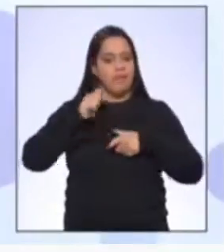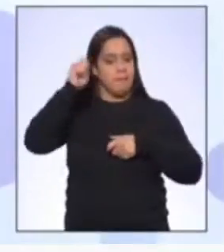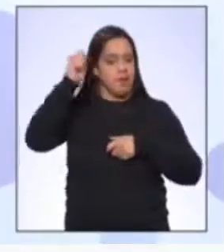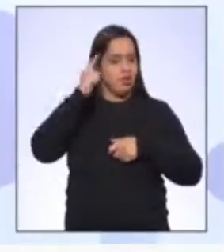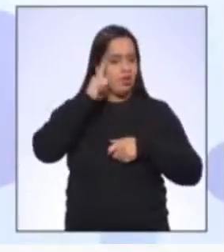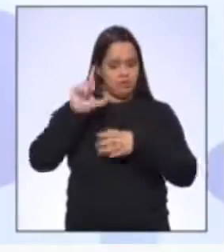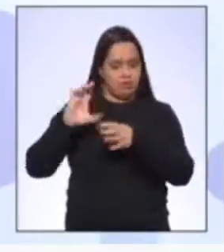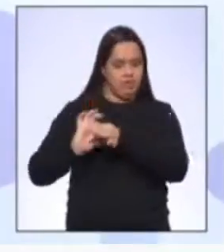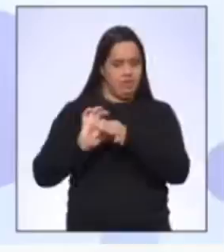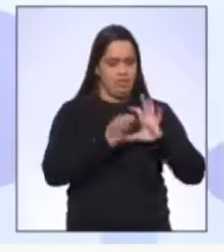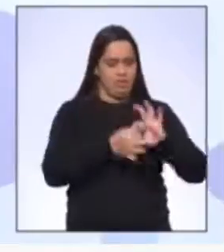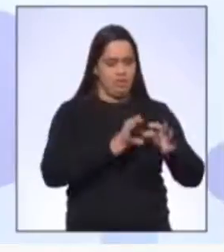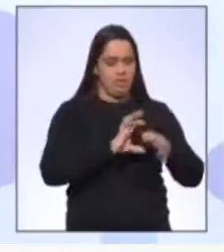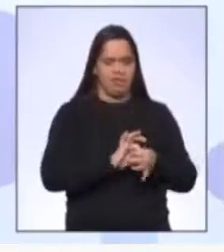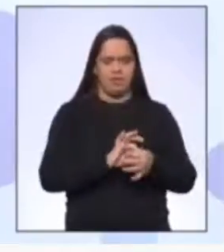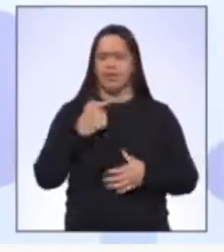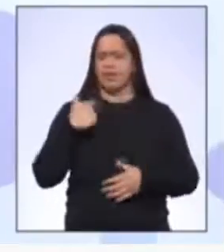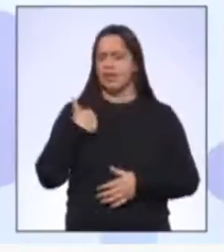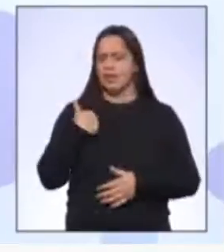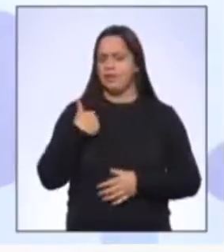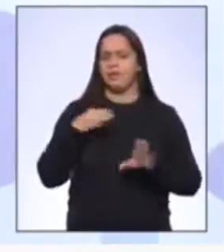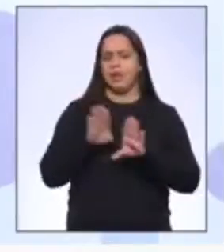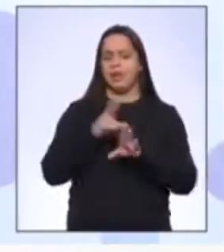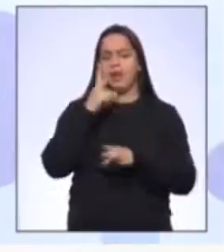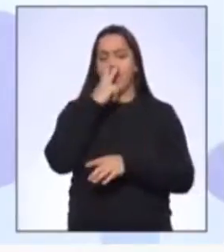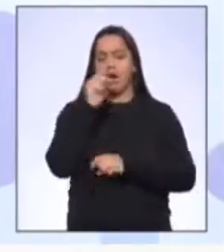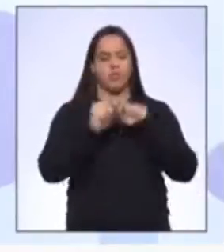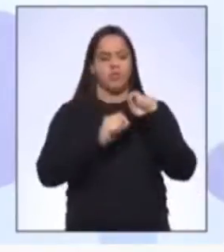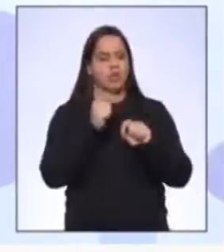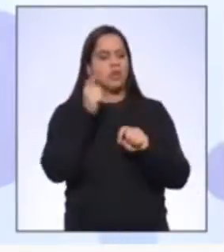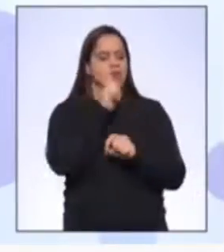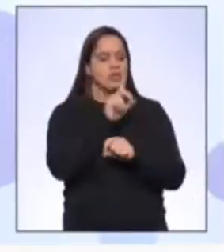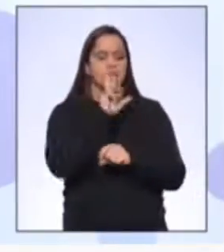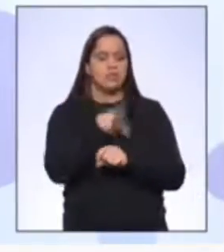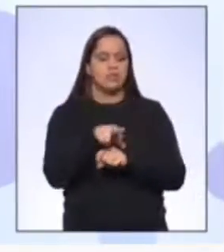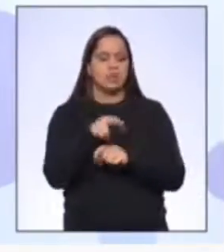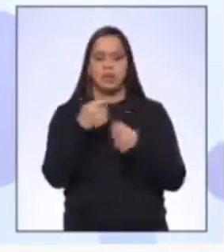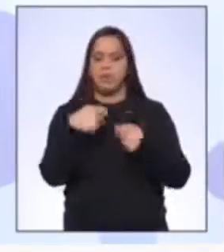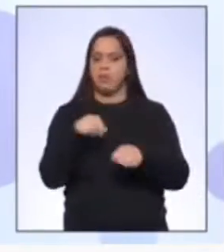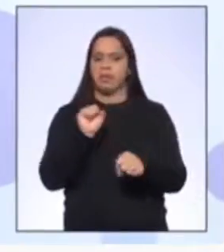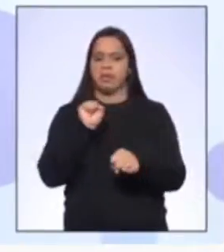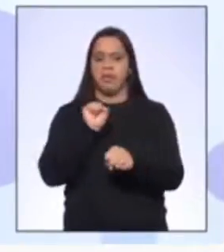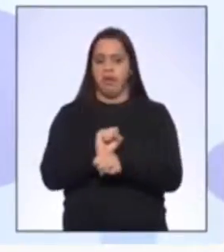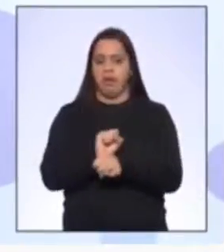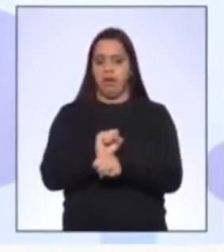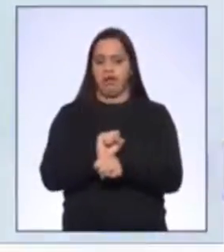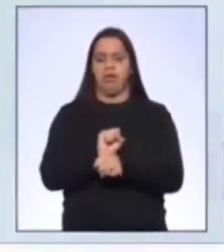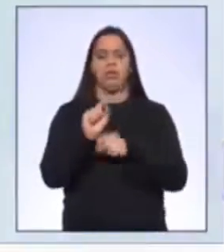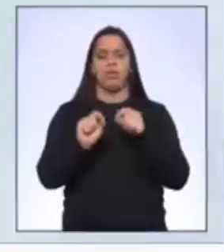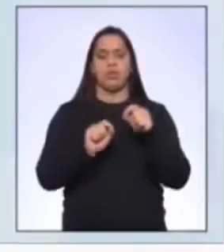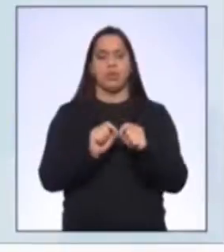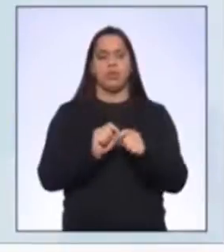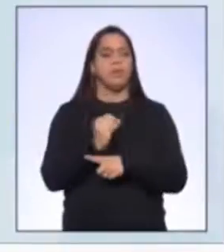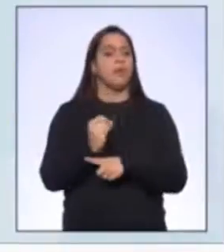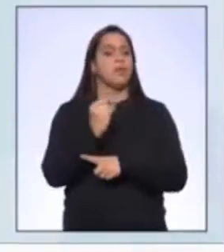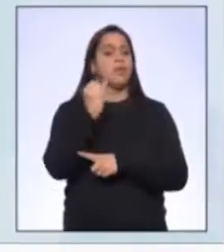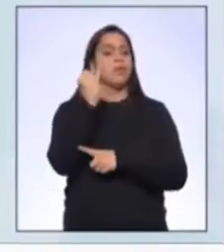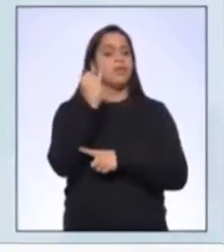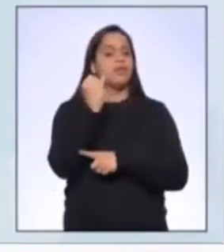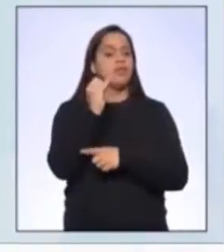e eu acho que dá para gente responder sem essa parada né qual a importância do esporte